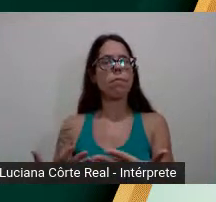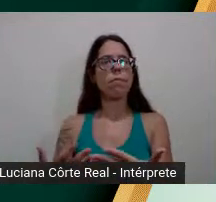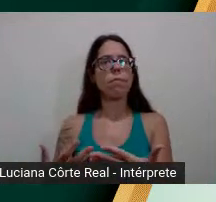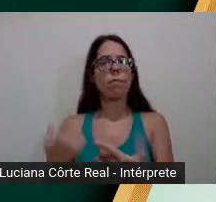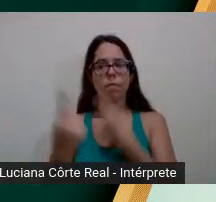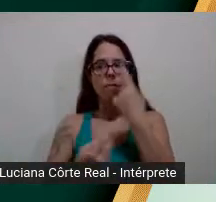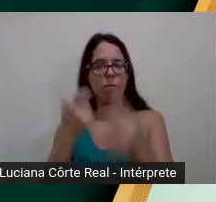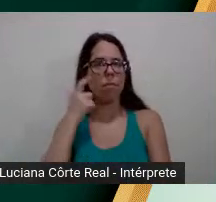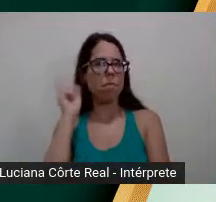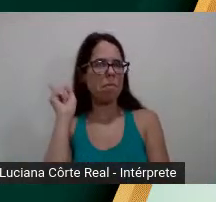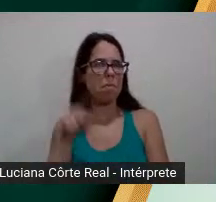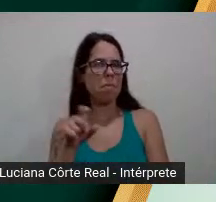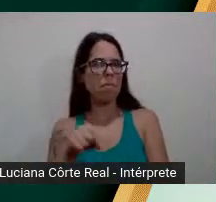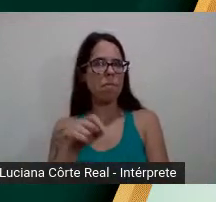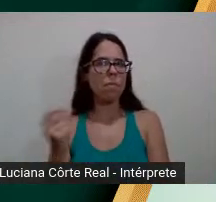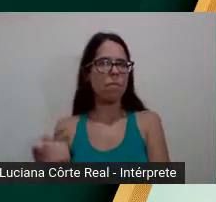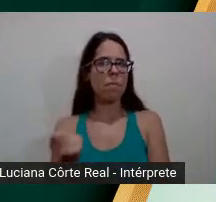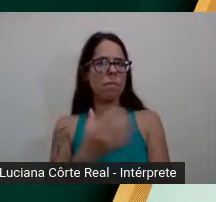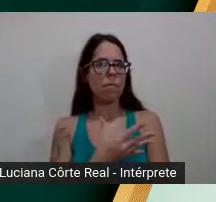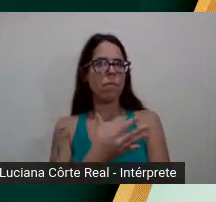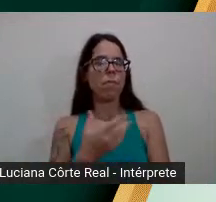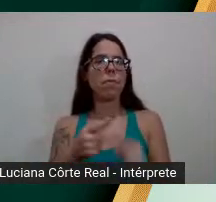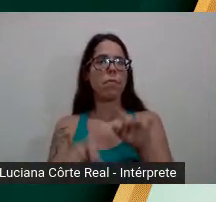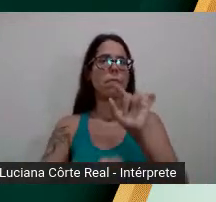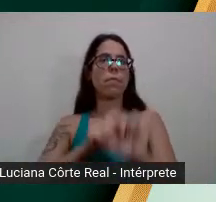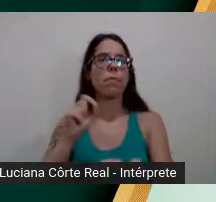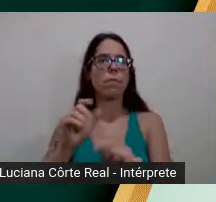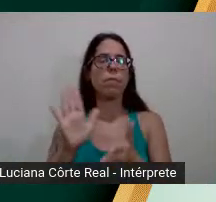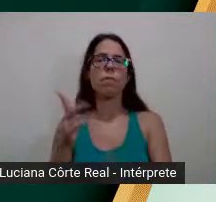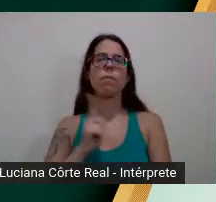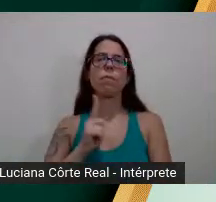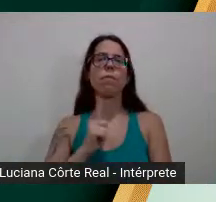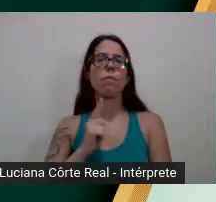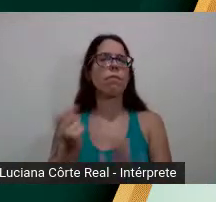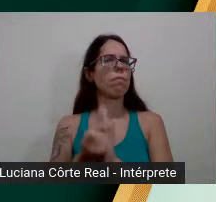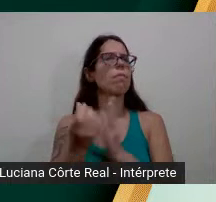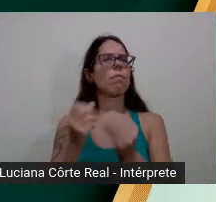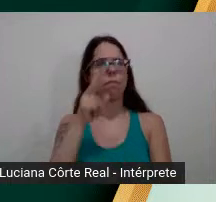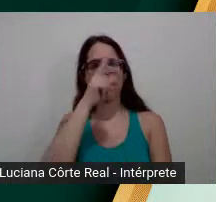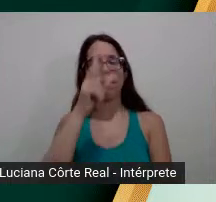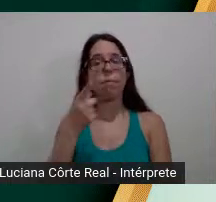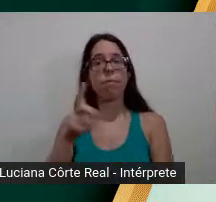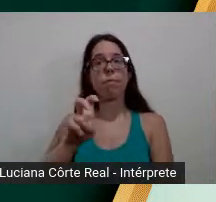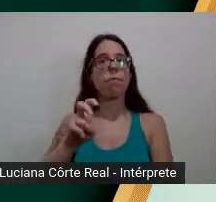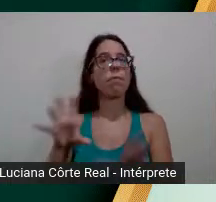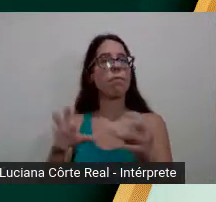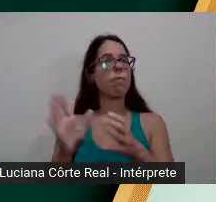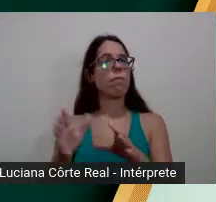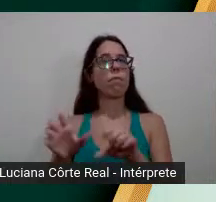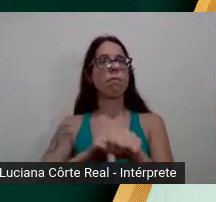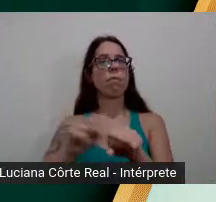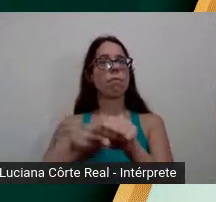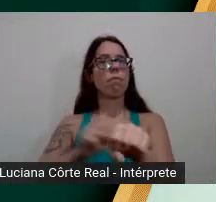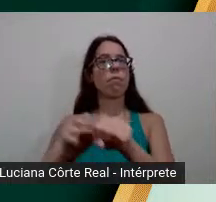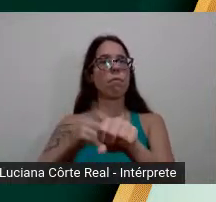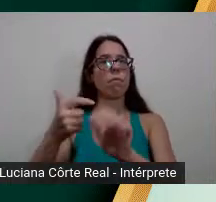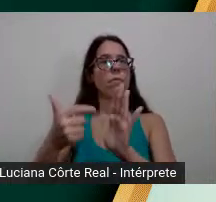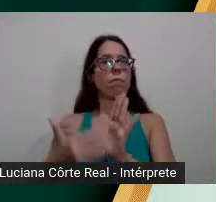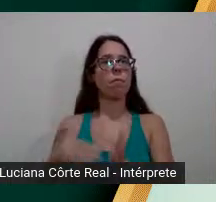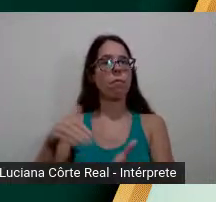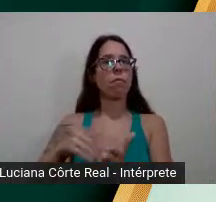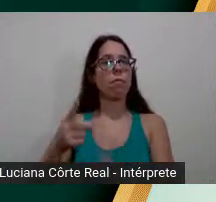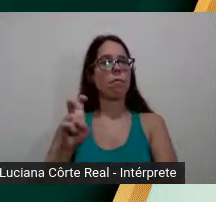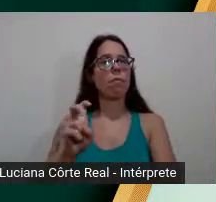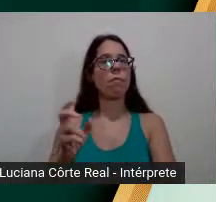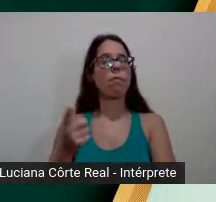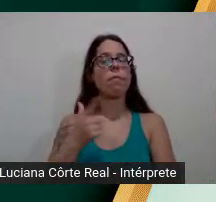nova, mas já com um legado tão grande. 15ª turma, quanta transformação no Brasil afora. E eu